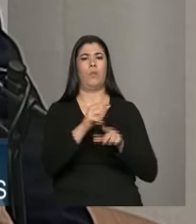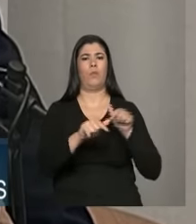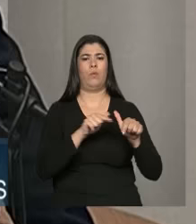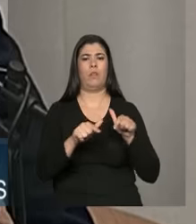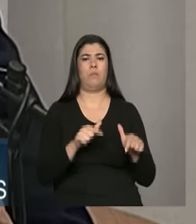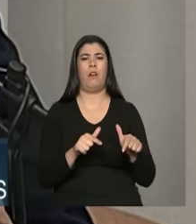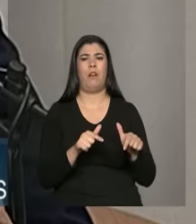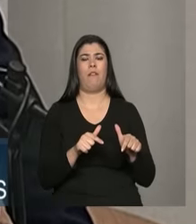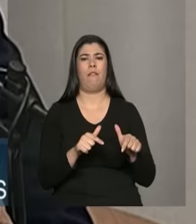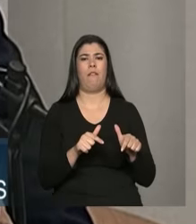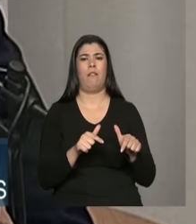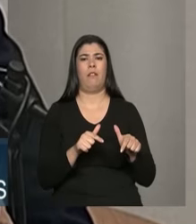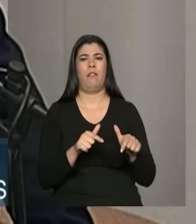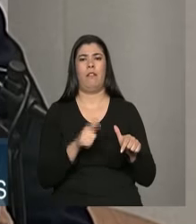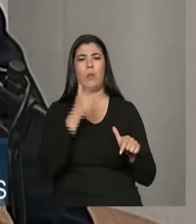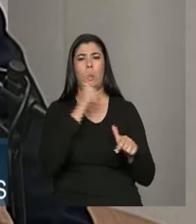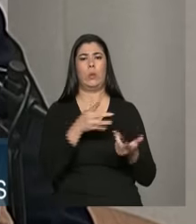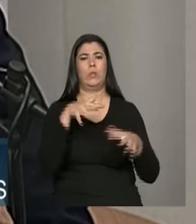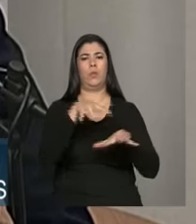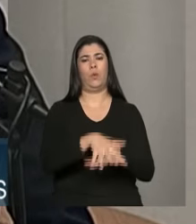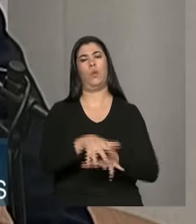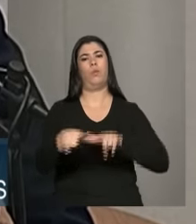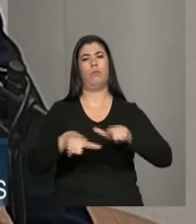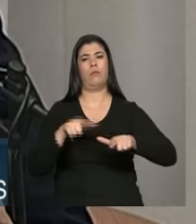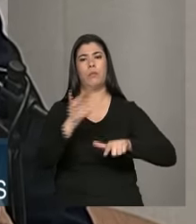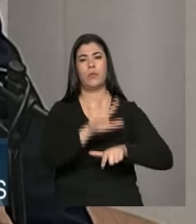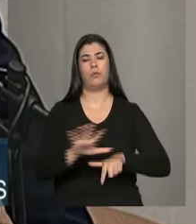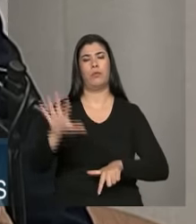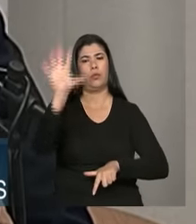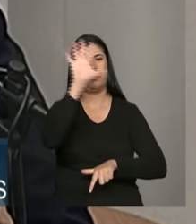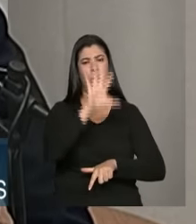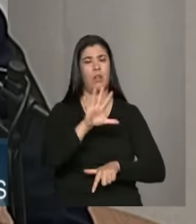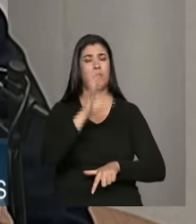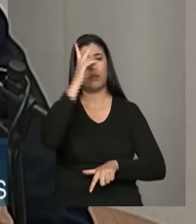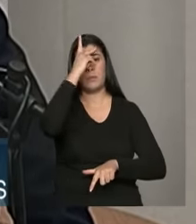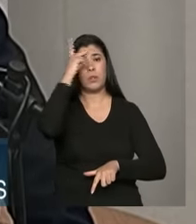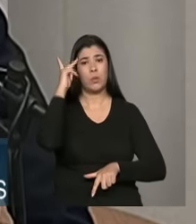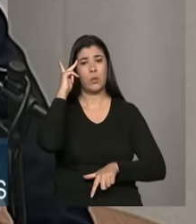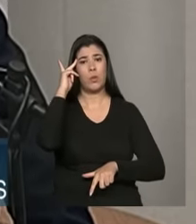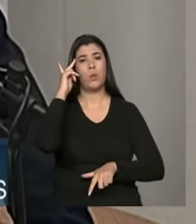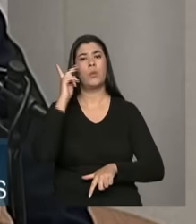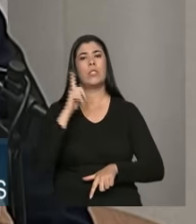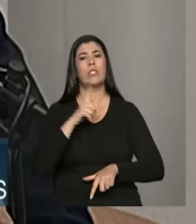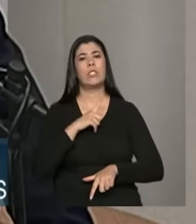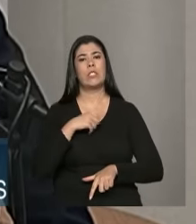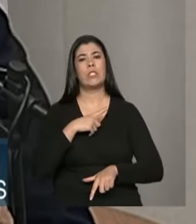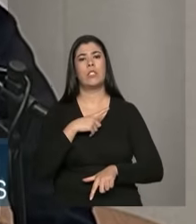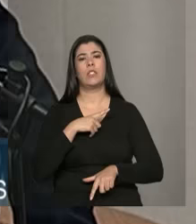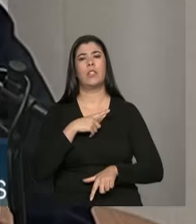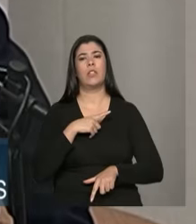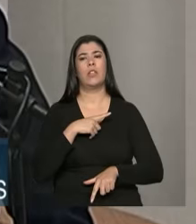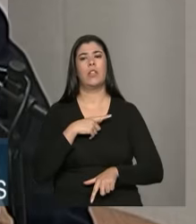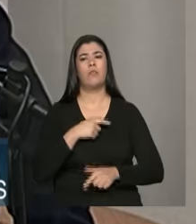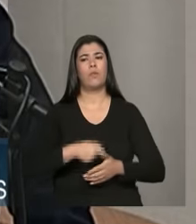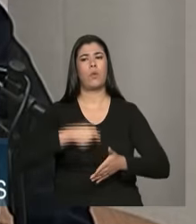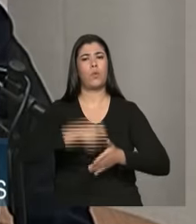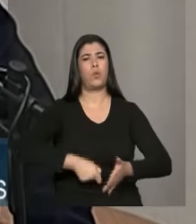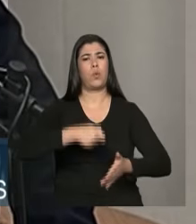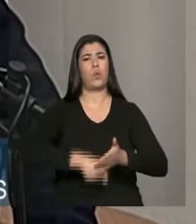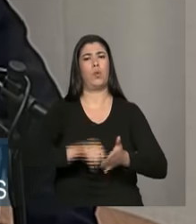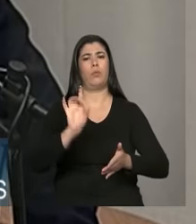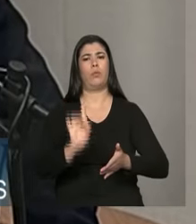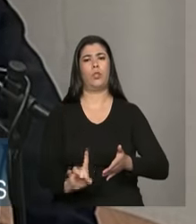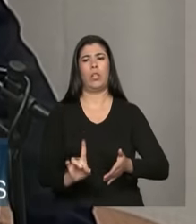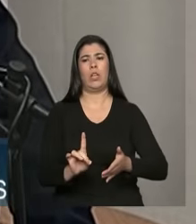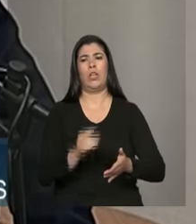no mercado de trabalho e em geral São pessoas que tiveram A negação de vários direitos ao longo da sua vida o